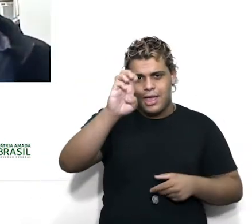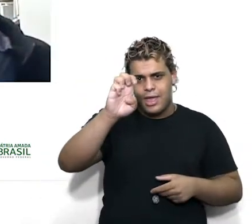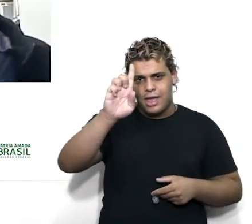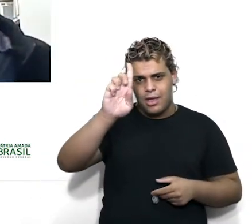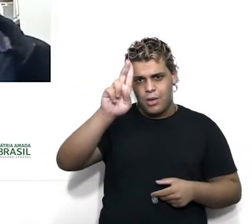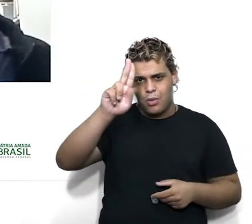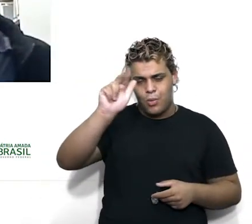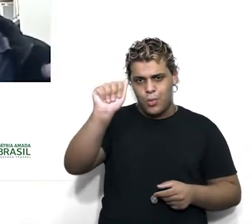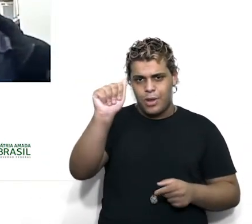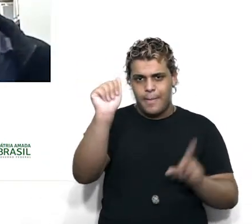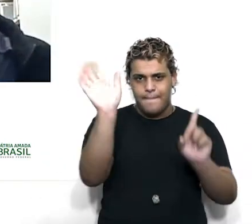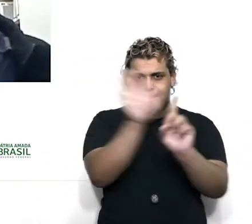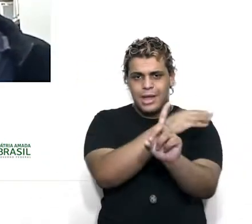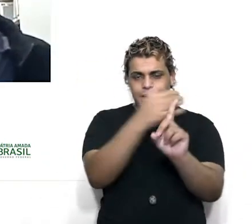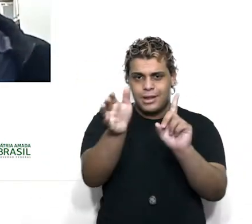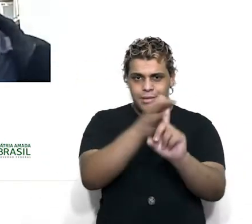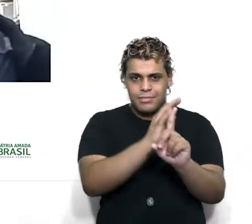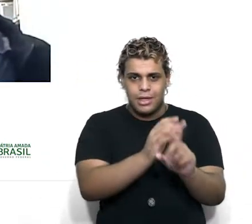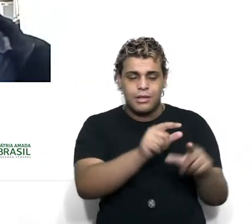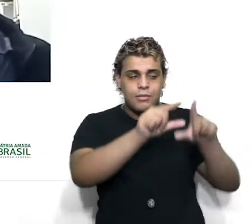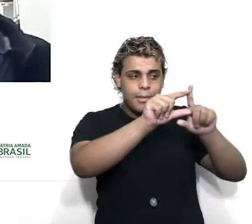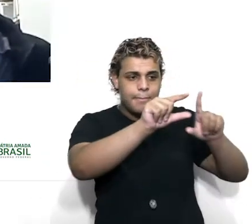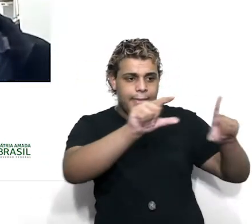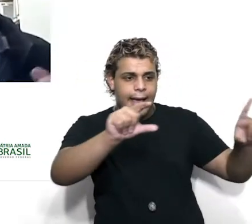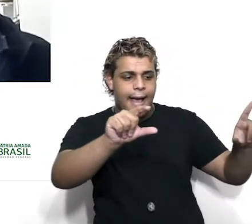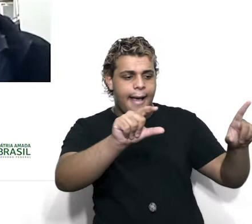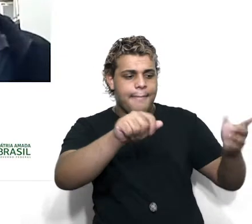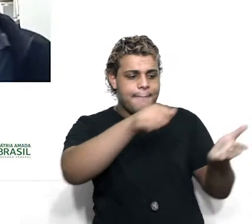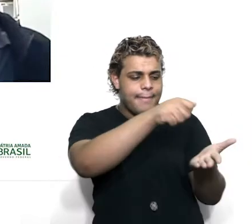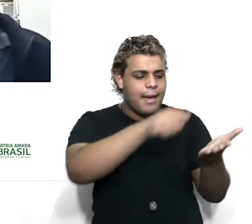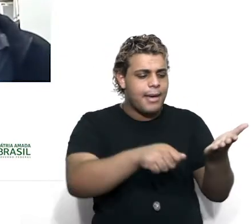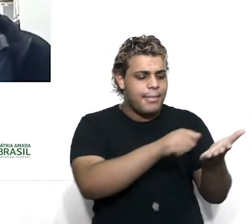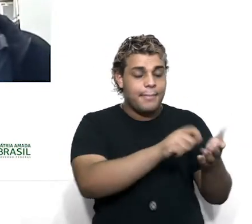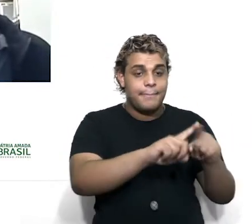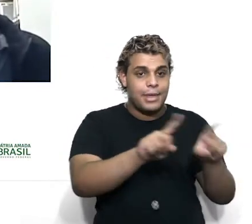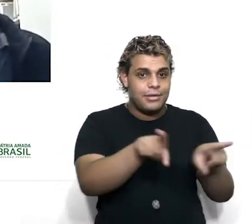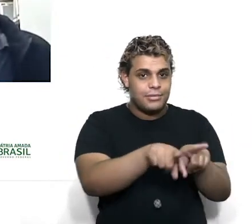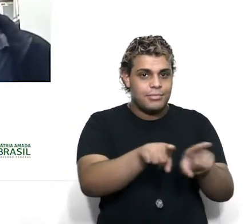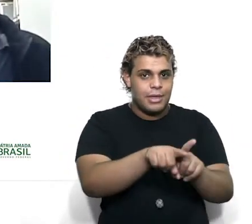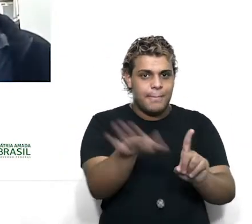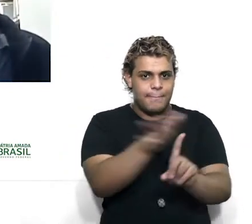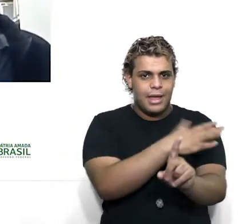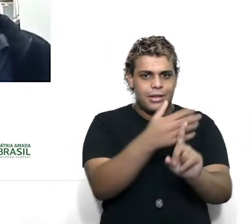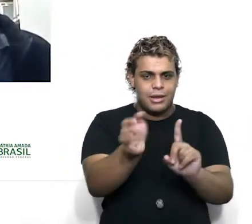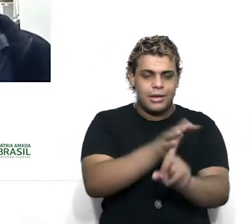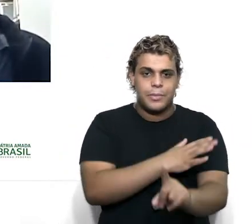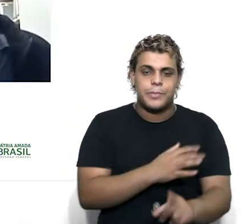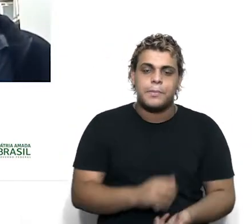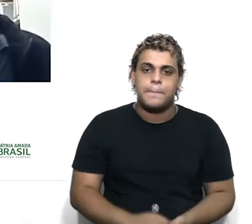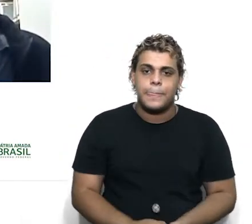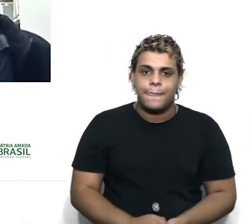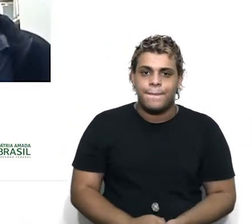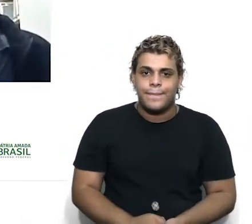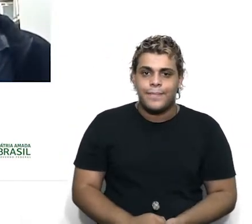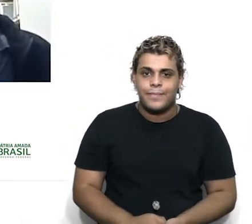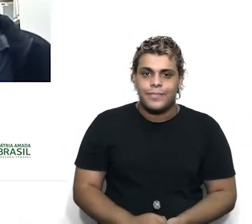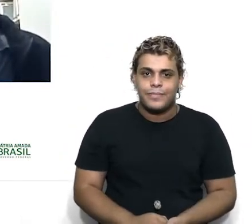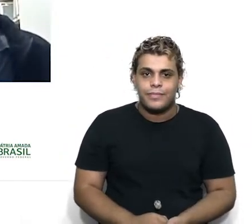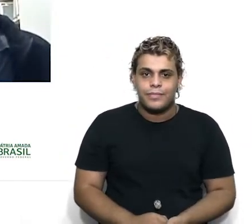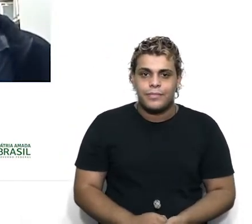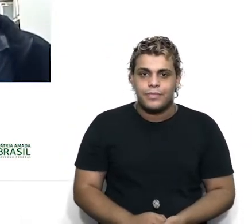que servia para medir servia também para bater. Simbolicamente, se não fosse